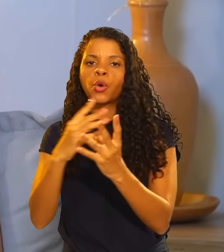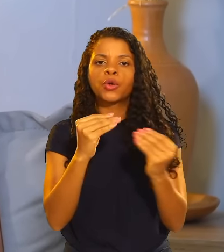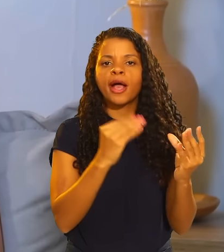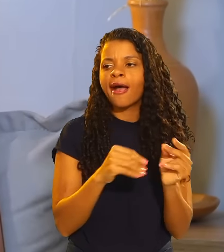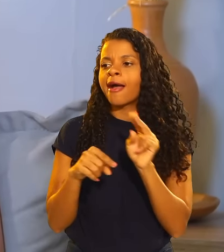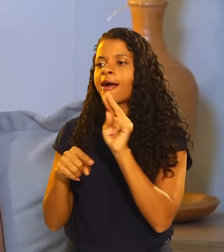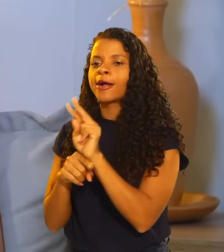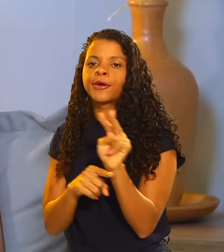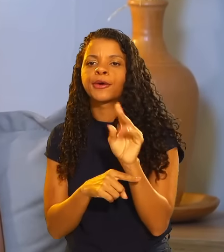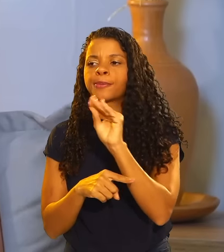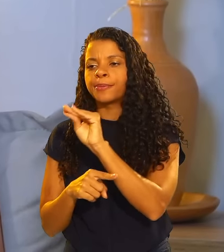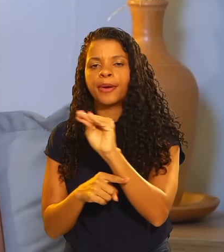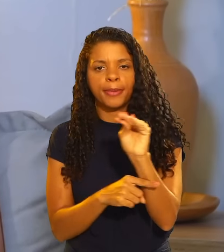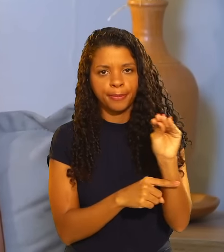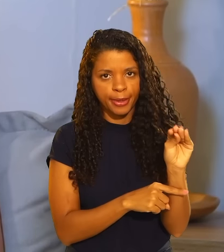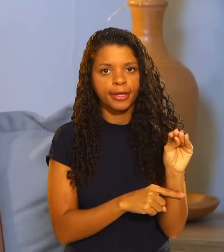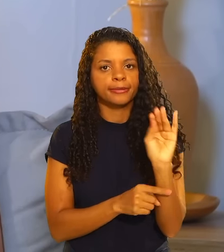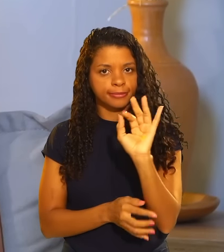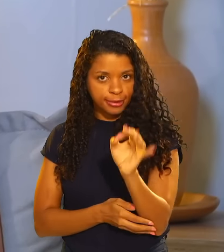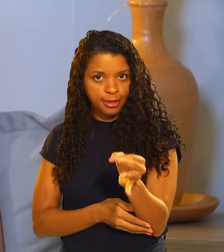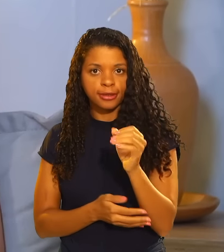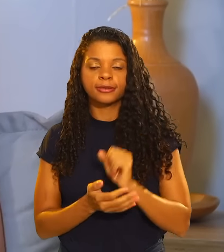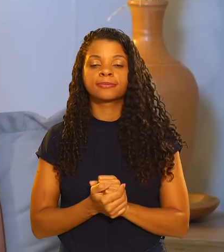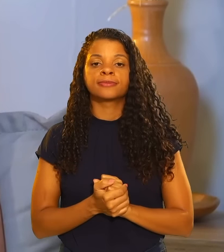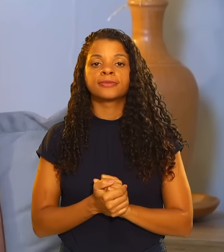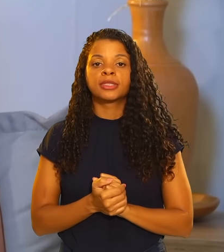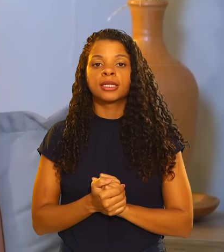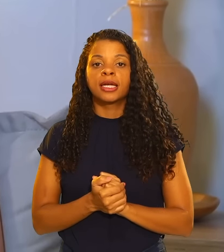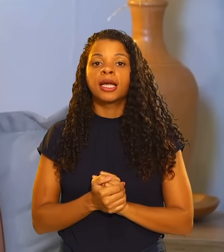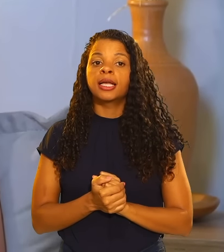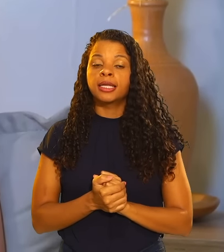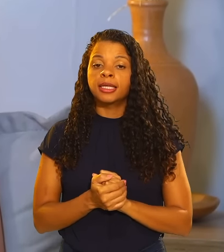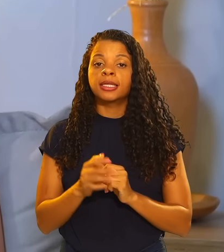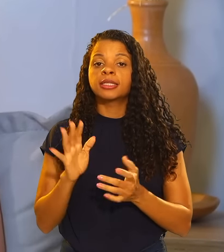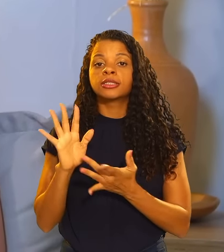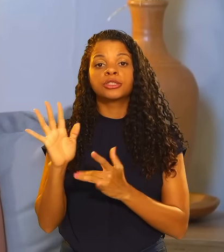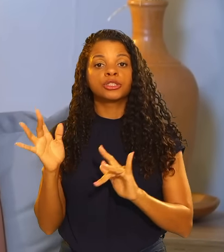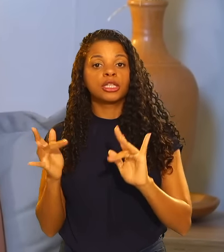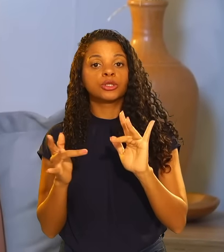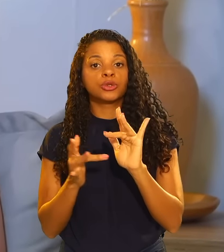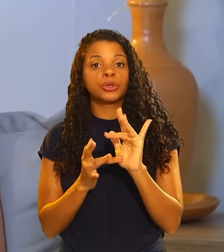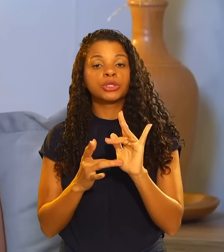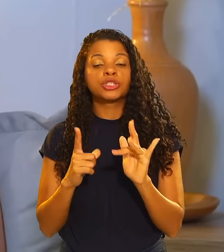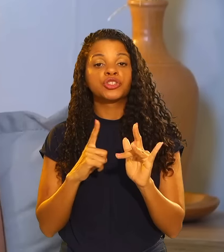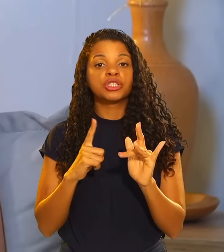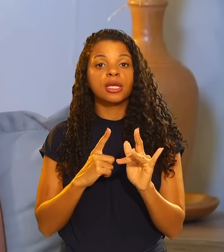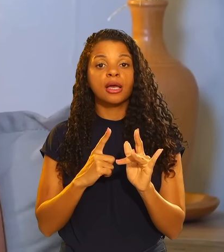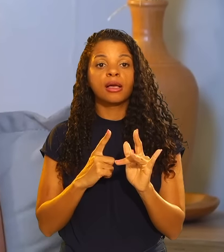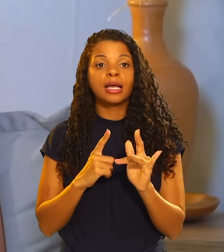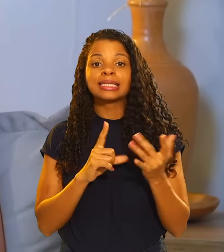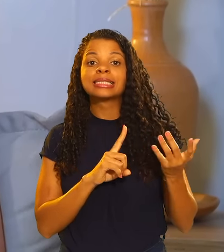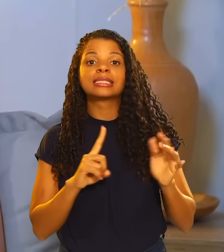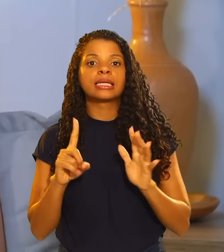fala em Marcos 3, 20, 21, Jesus estava sendo seguido já por uma multidão e ele via a